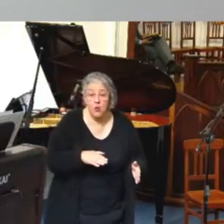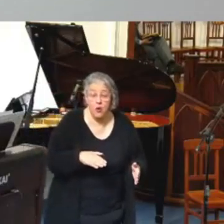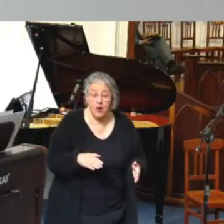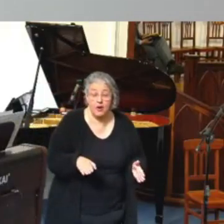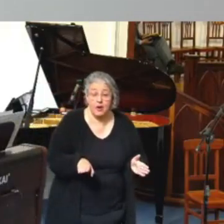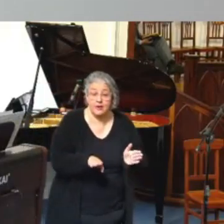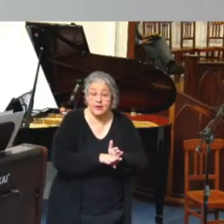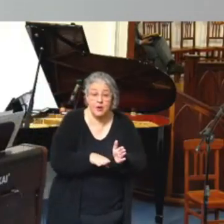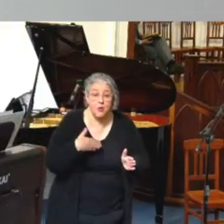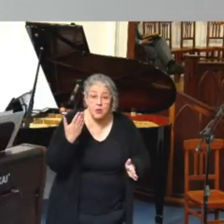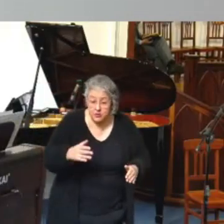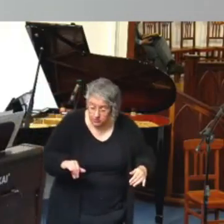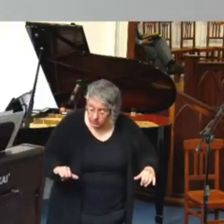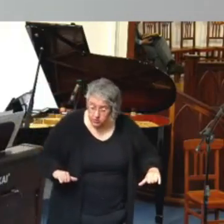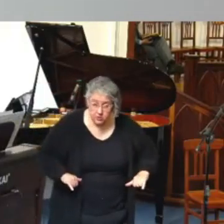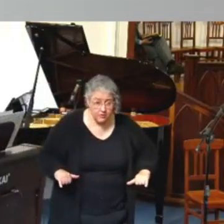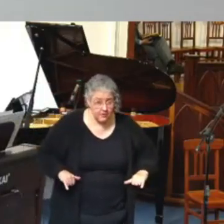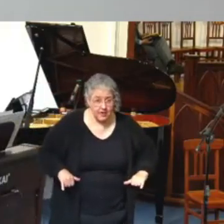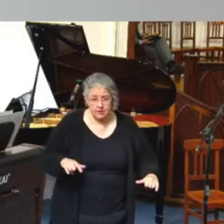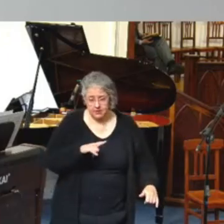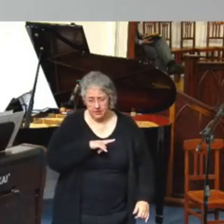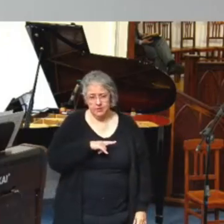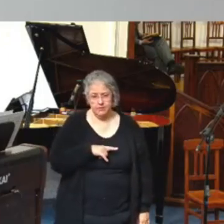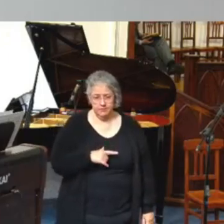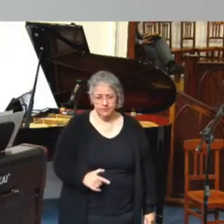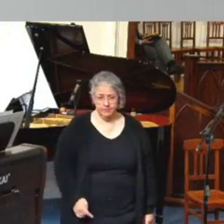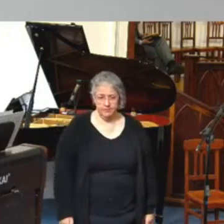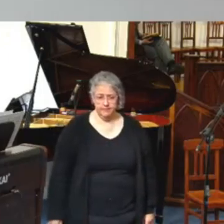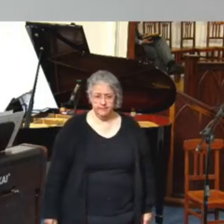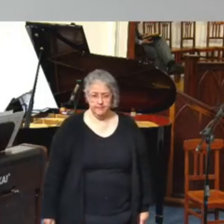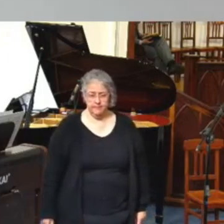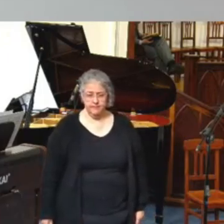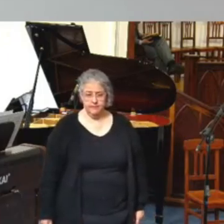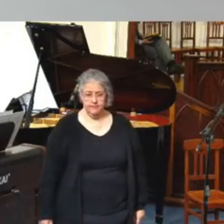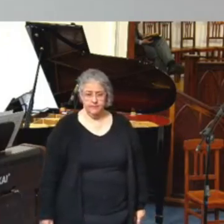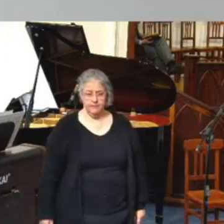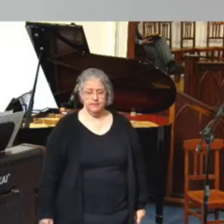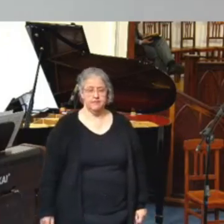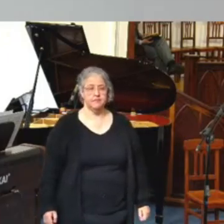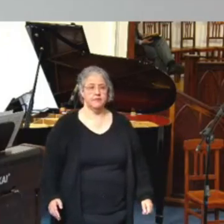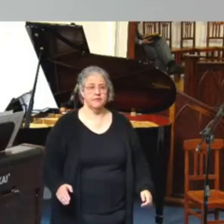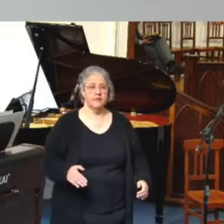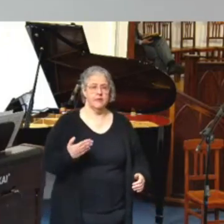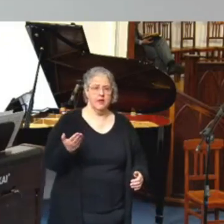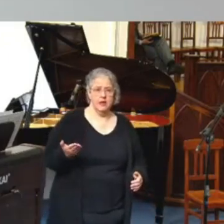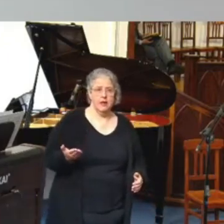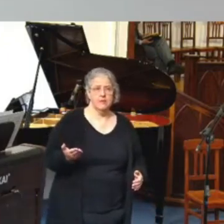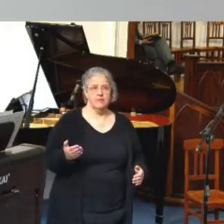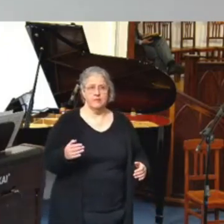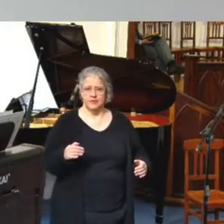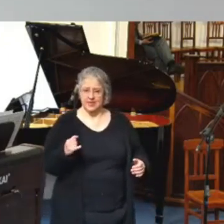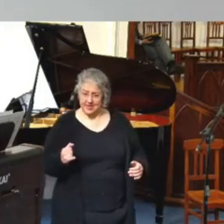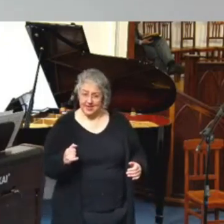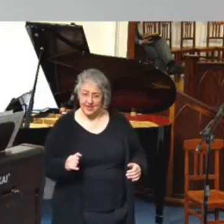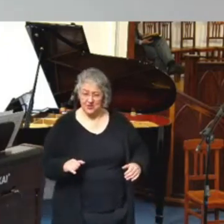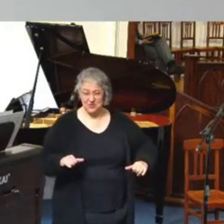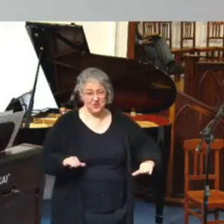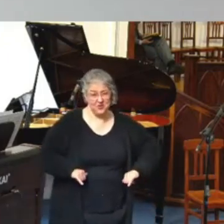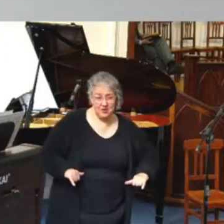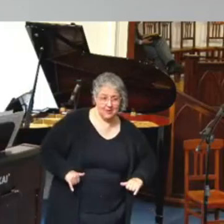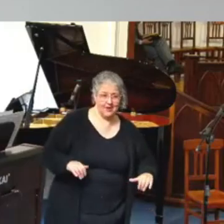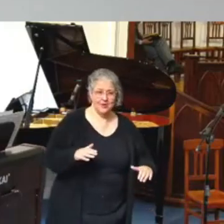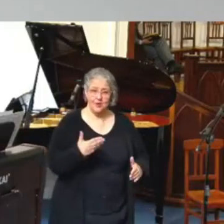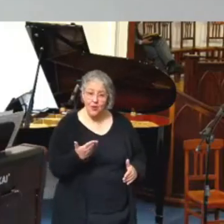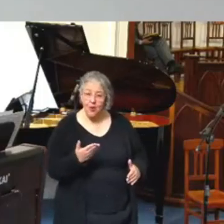qualquer circunstância, tanto naqueles momentos de alegria e de abundância, como também nos momentos de tristeza e de